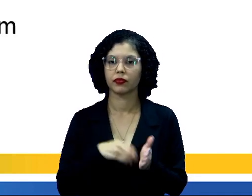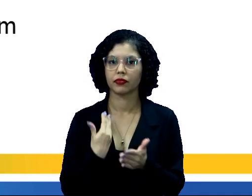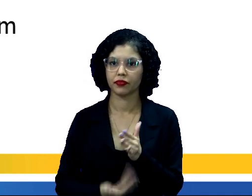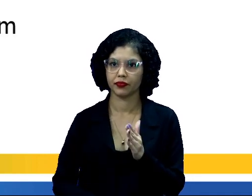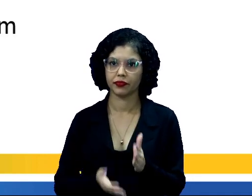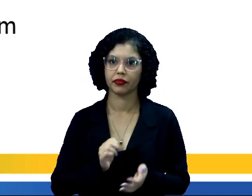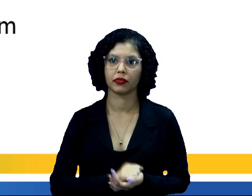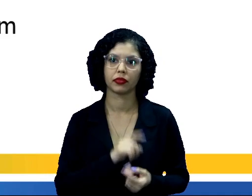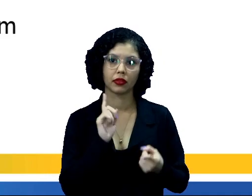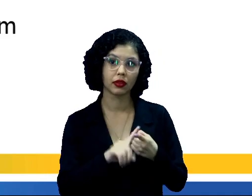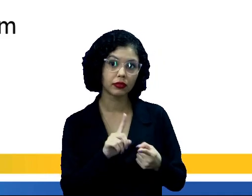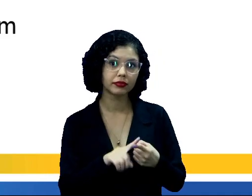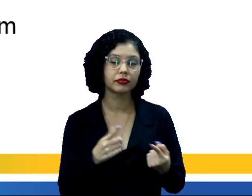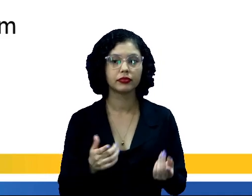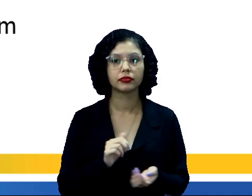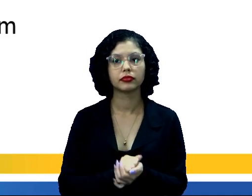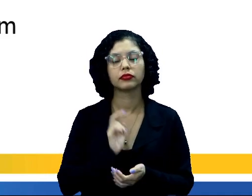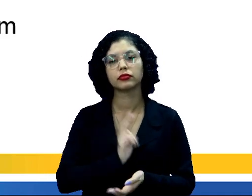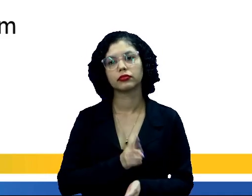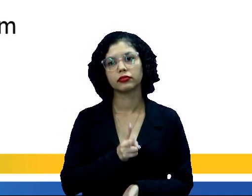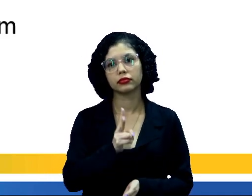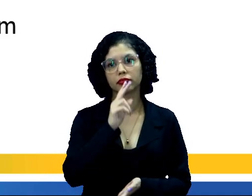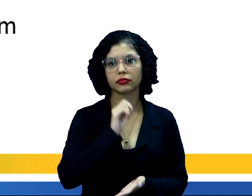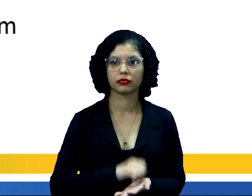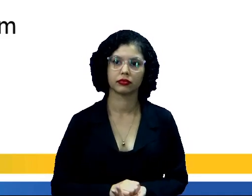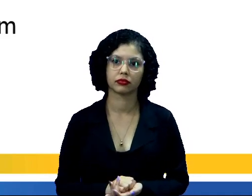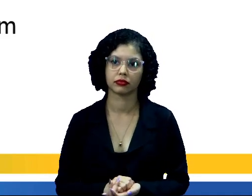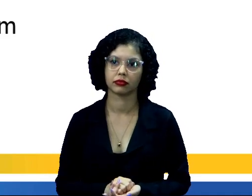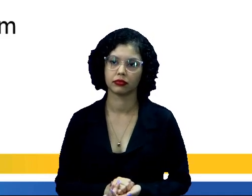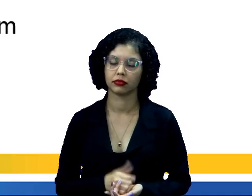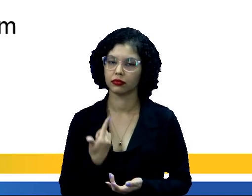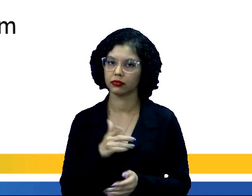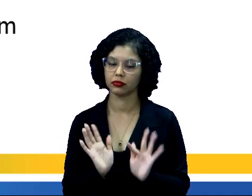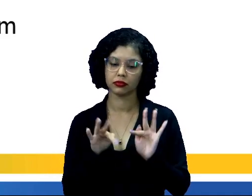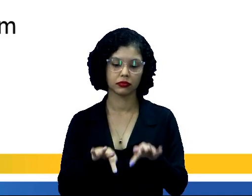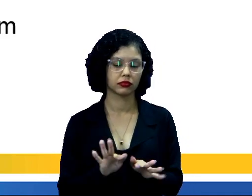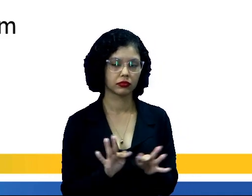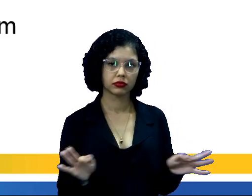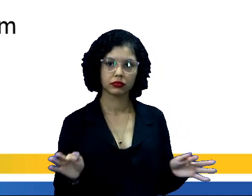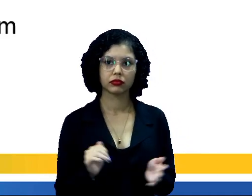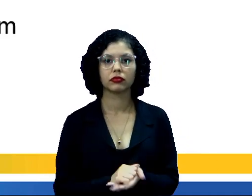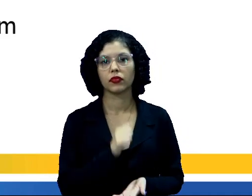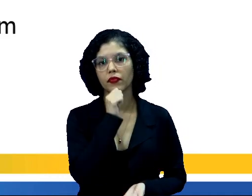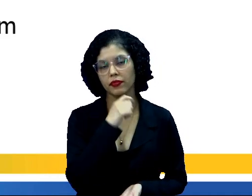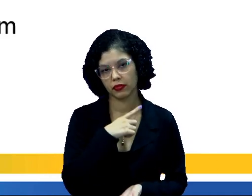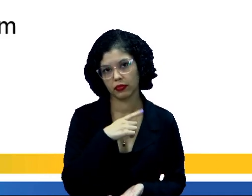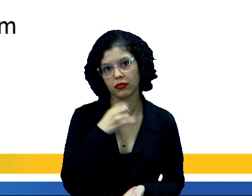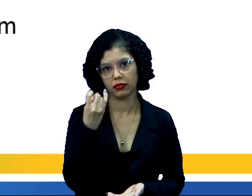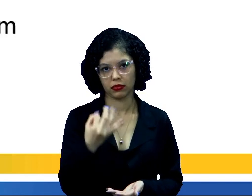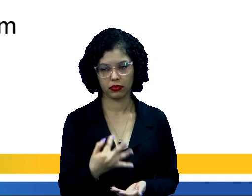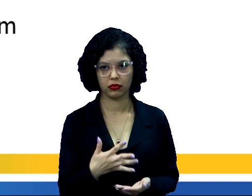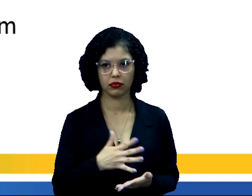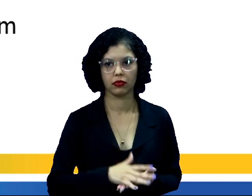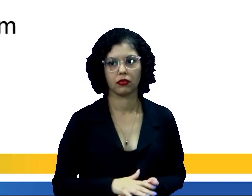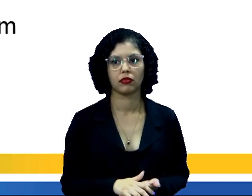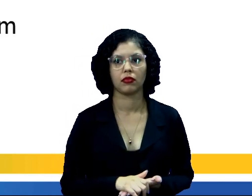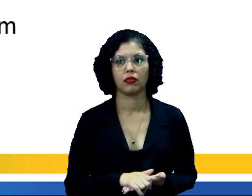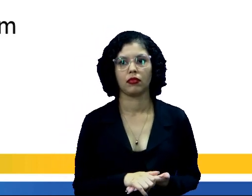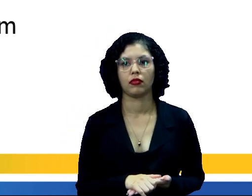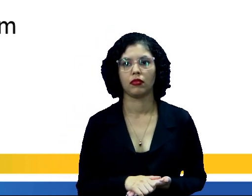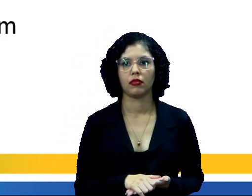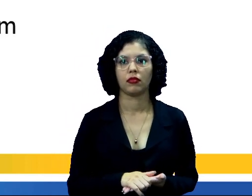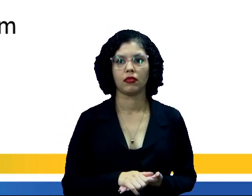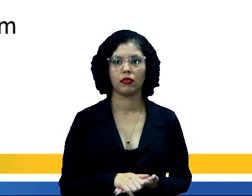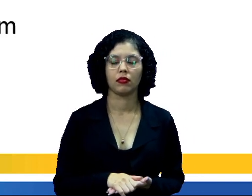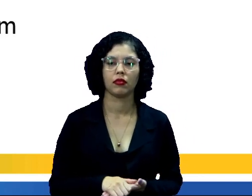pausa, porque ele quis continuar, não houve um fim de uma frase, ainda tinha algo a ser dito, então foi